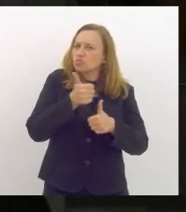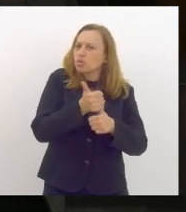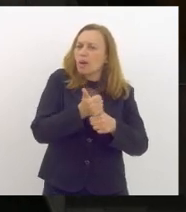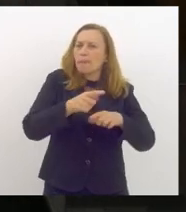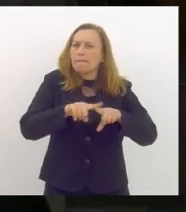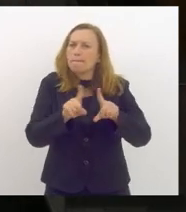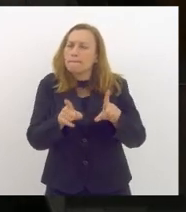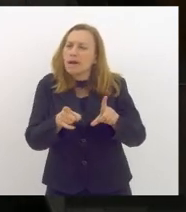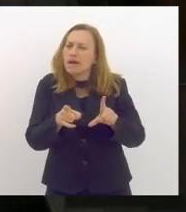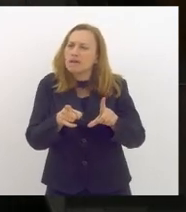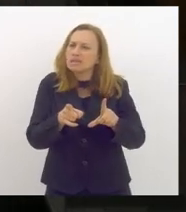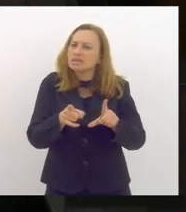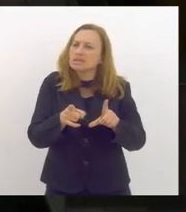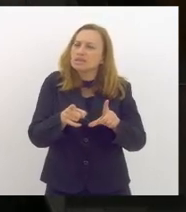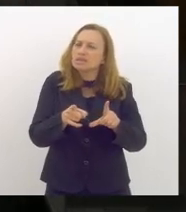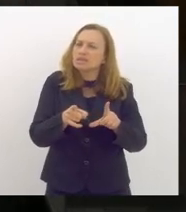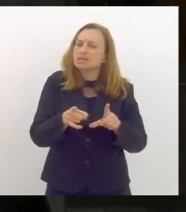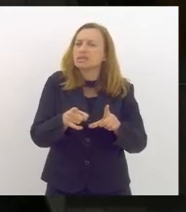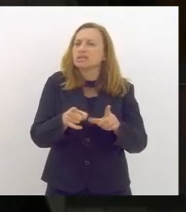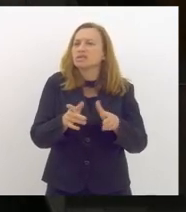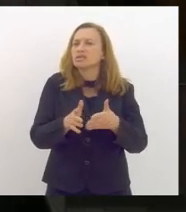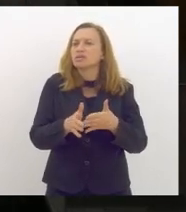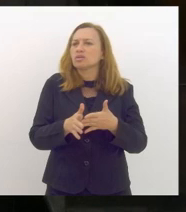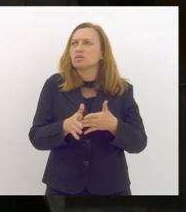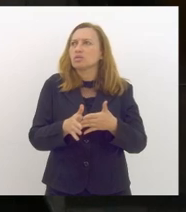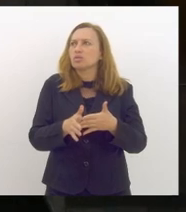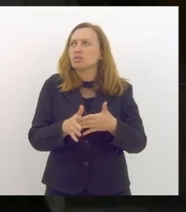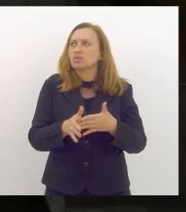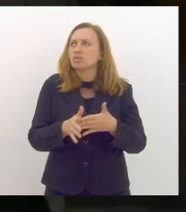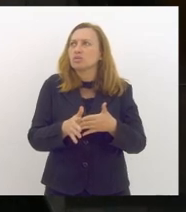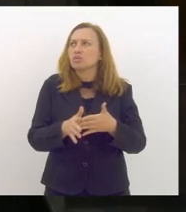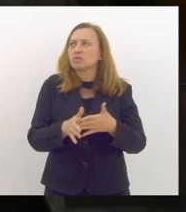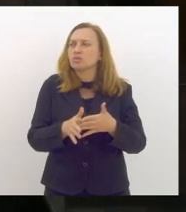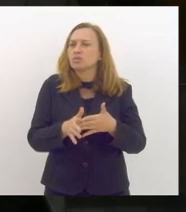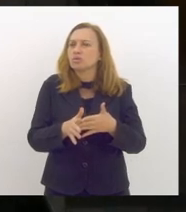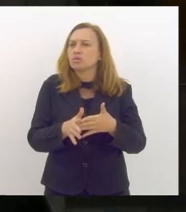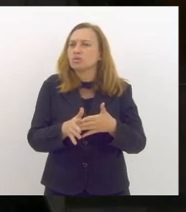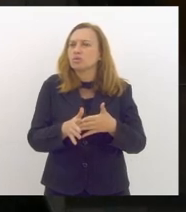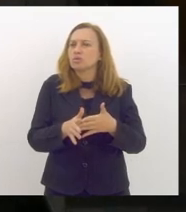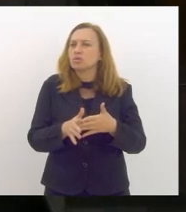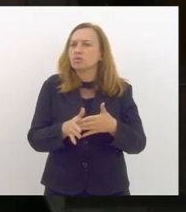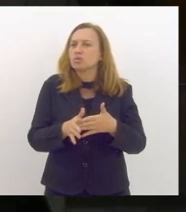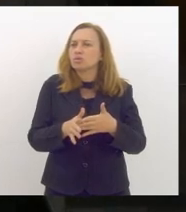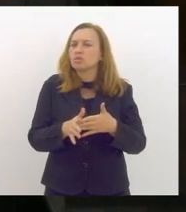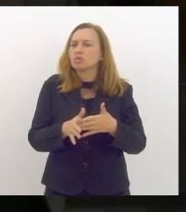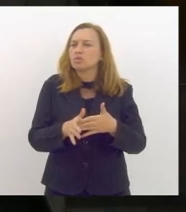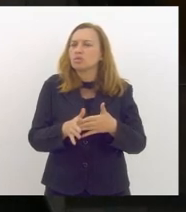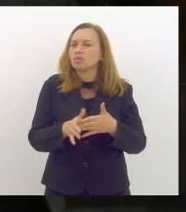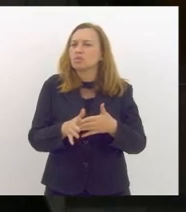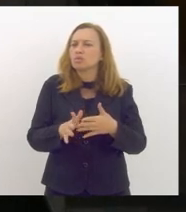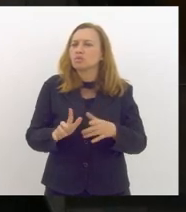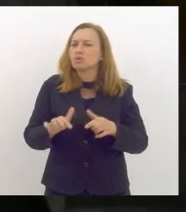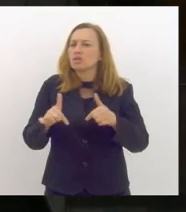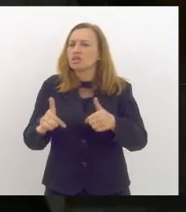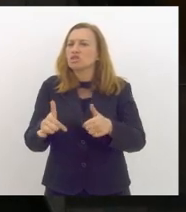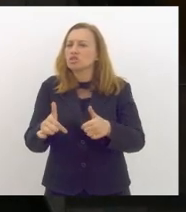mas guardando similitude com os atos que foram